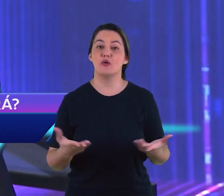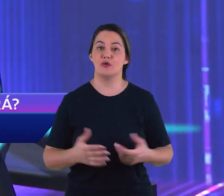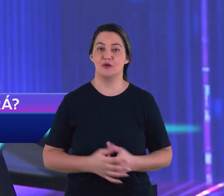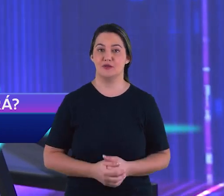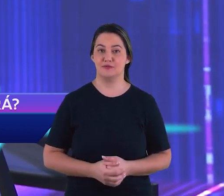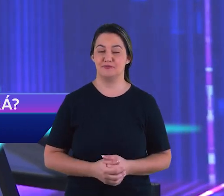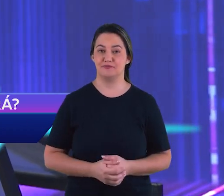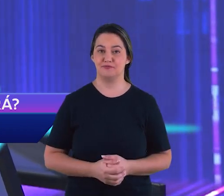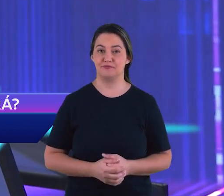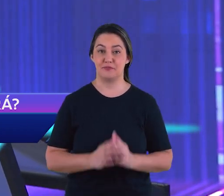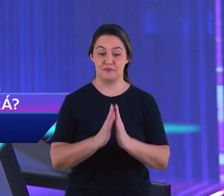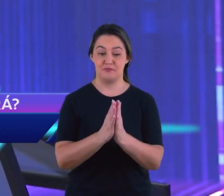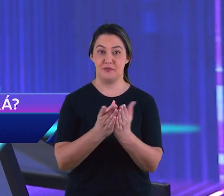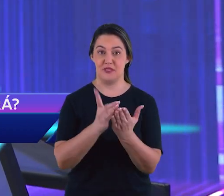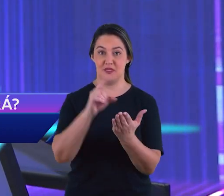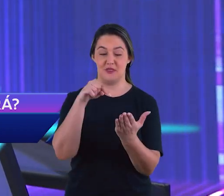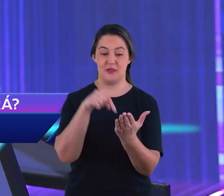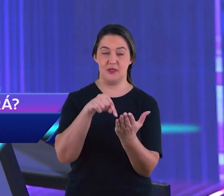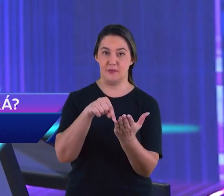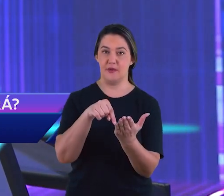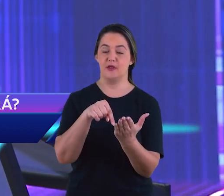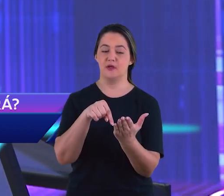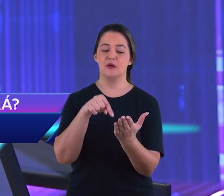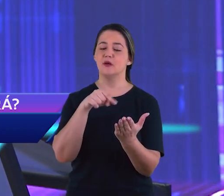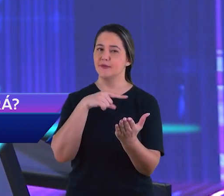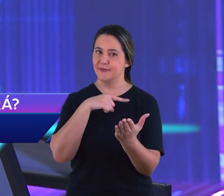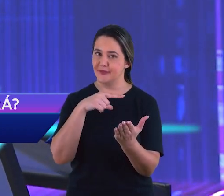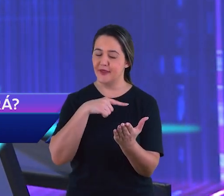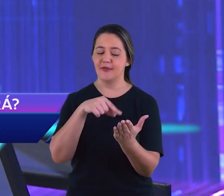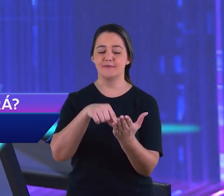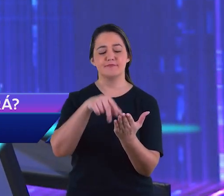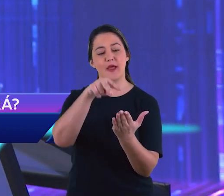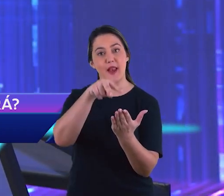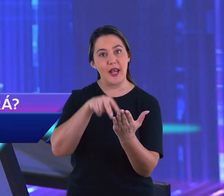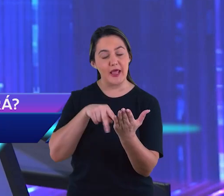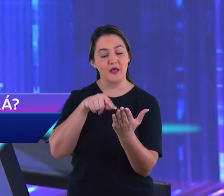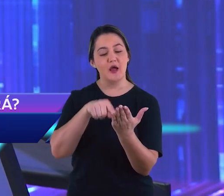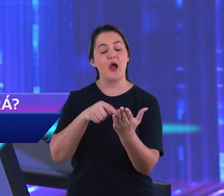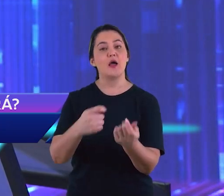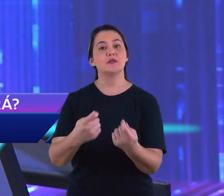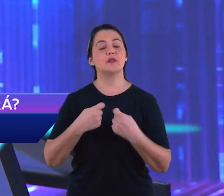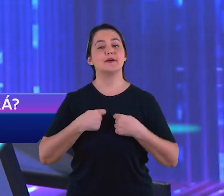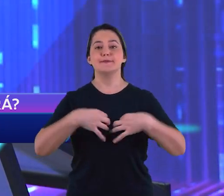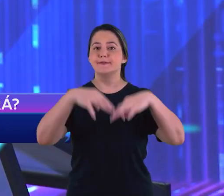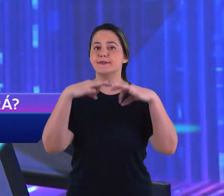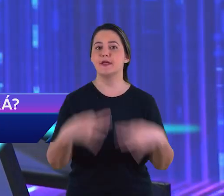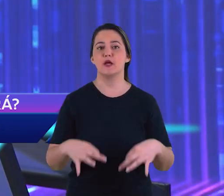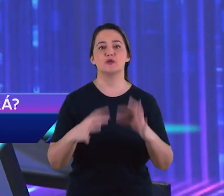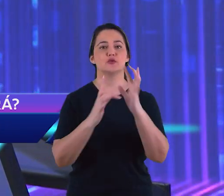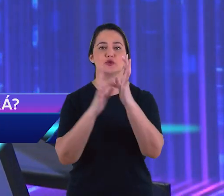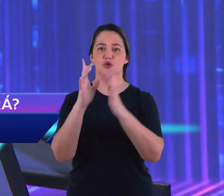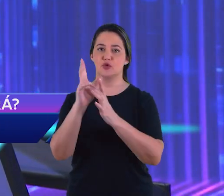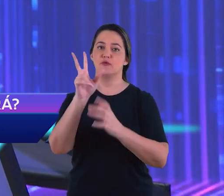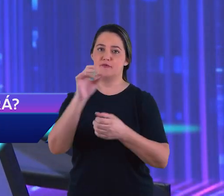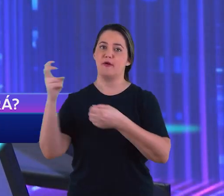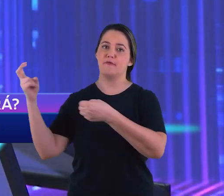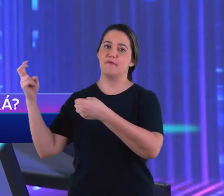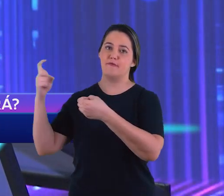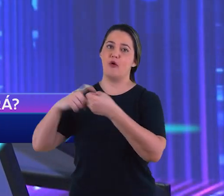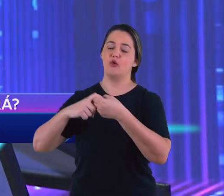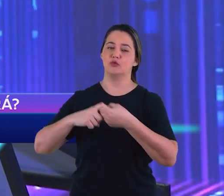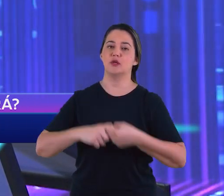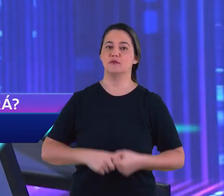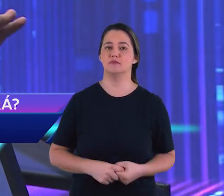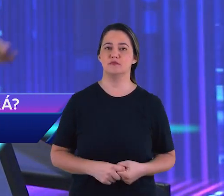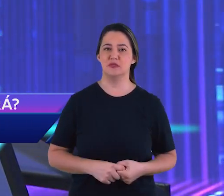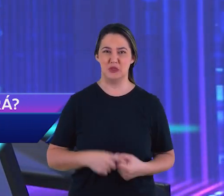Agora, na palavra de Deus, na Bíblia Sagrada, nós temos a certeza da volta de Cristo Jesus.